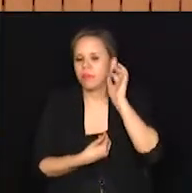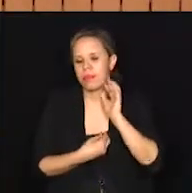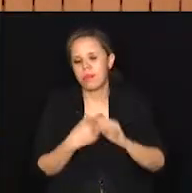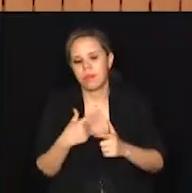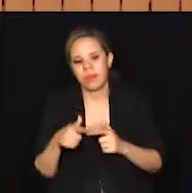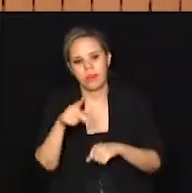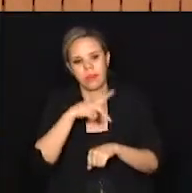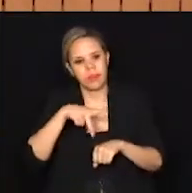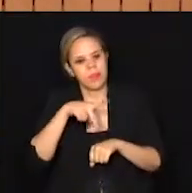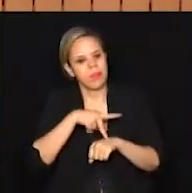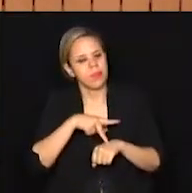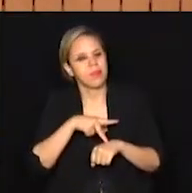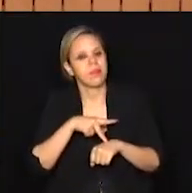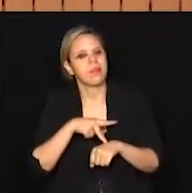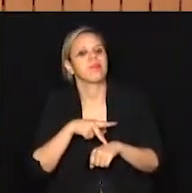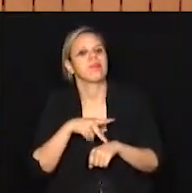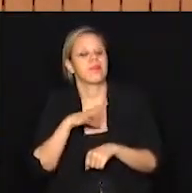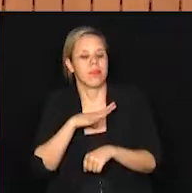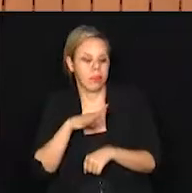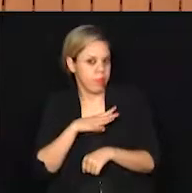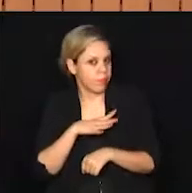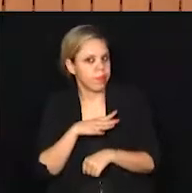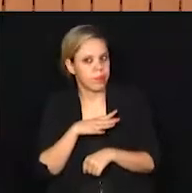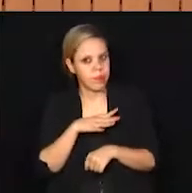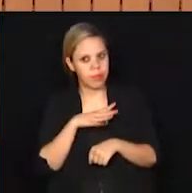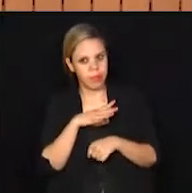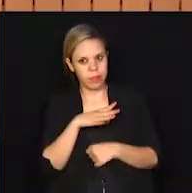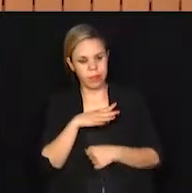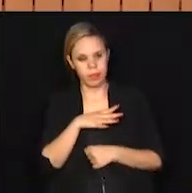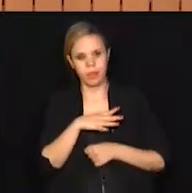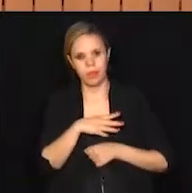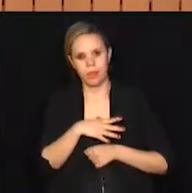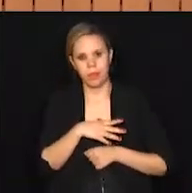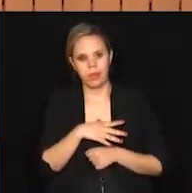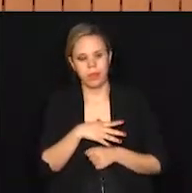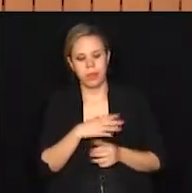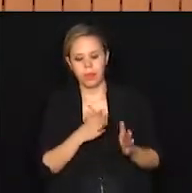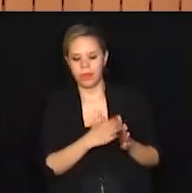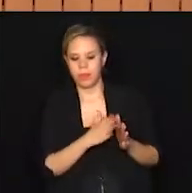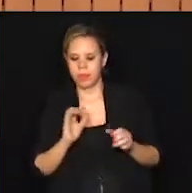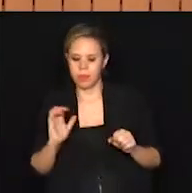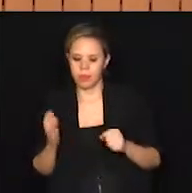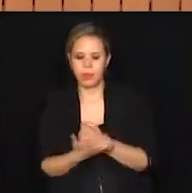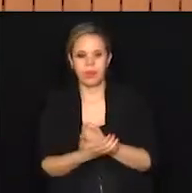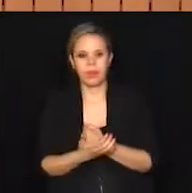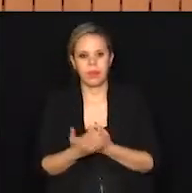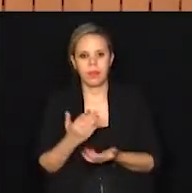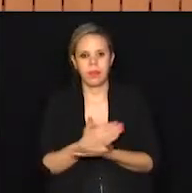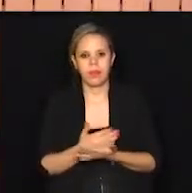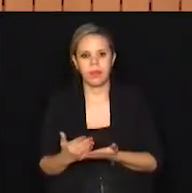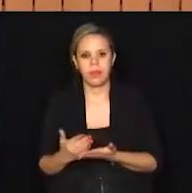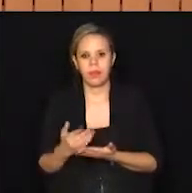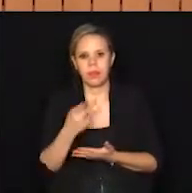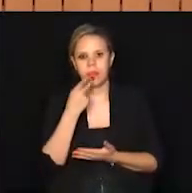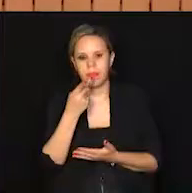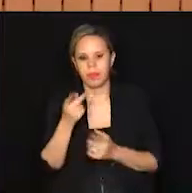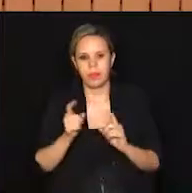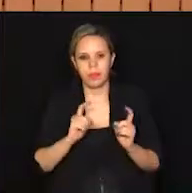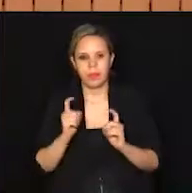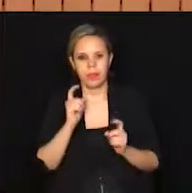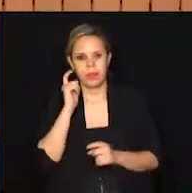nosso país e, em especial, na nossa cidade. Né? Nós estamos no meio de uma pandemia. Eu quero, inclusive, iniciar essa